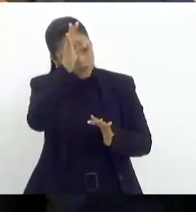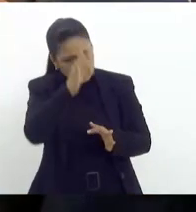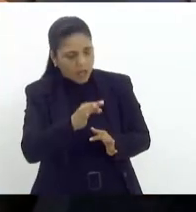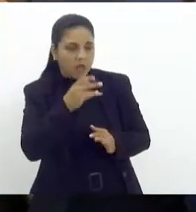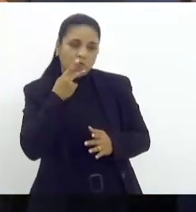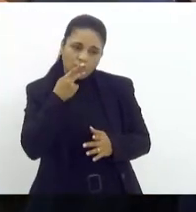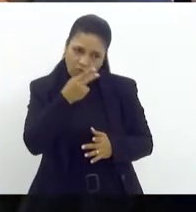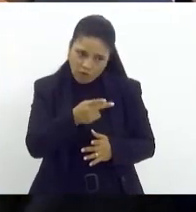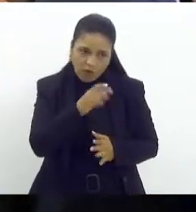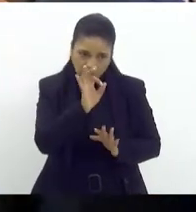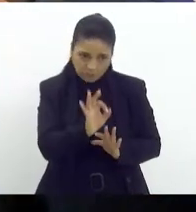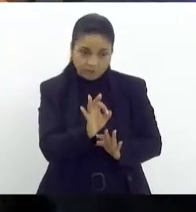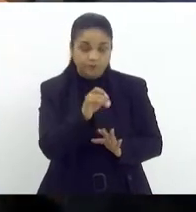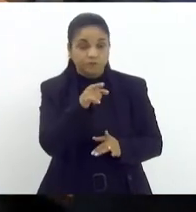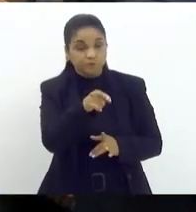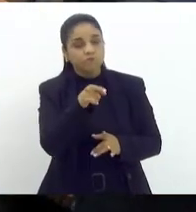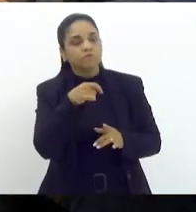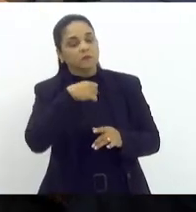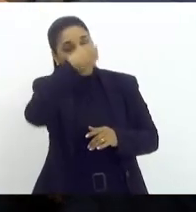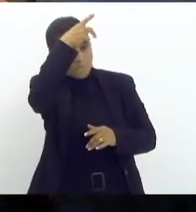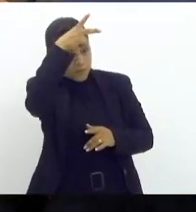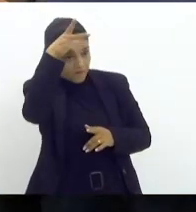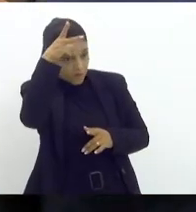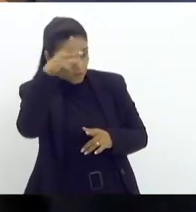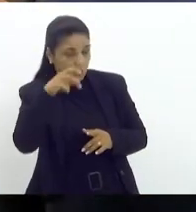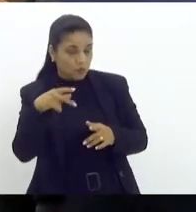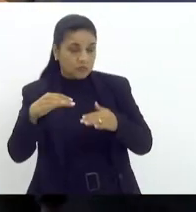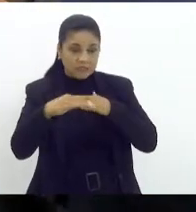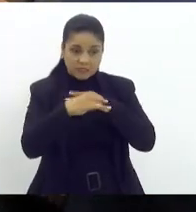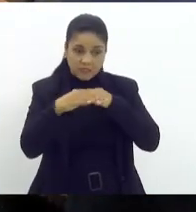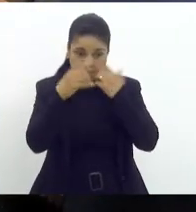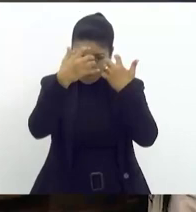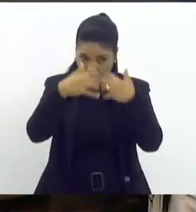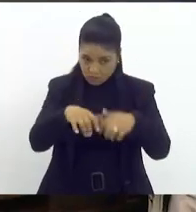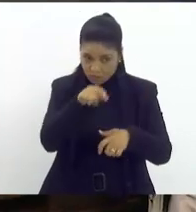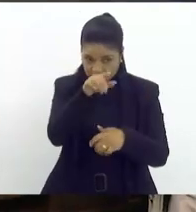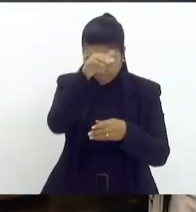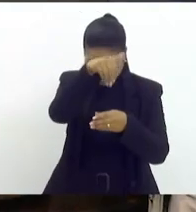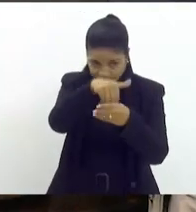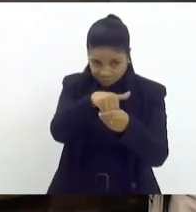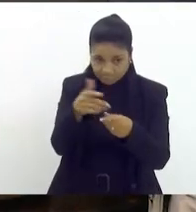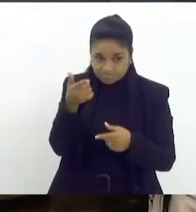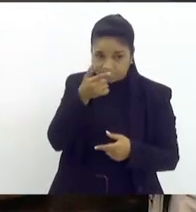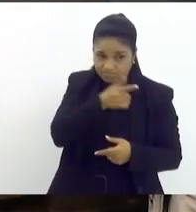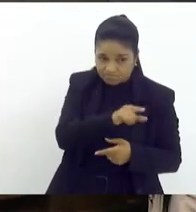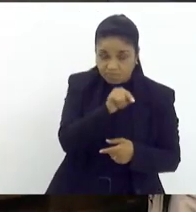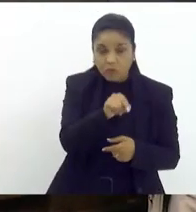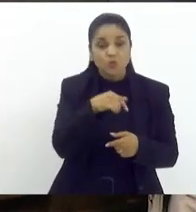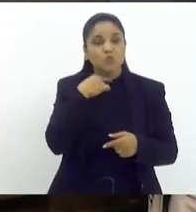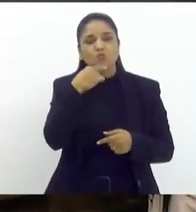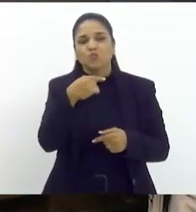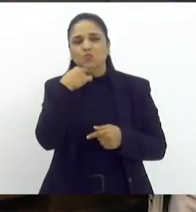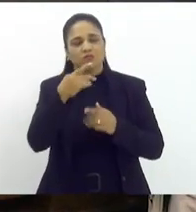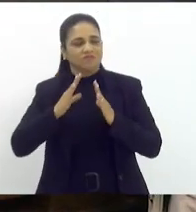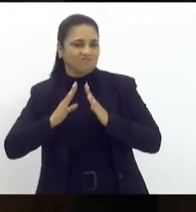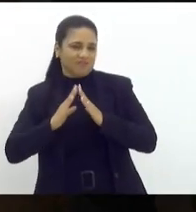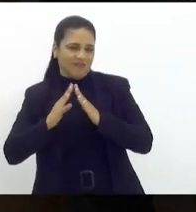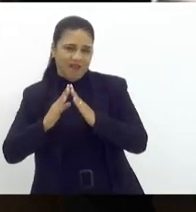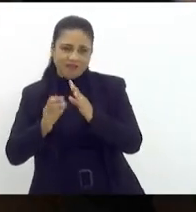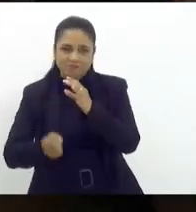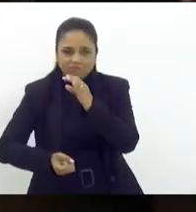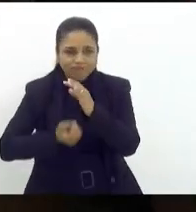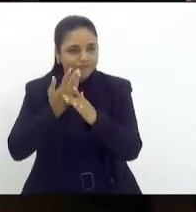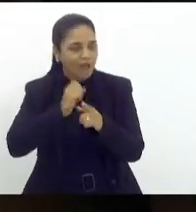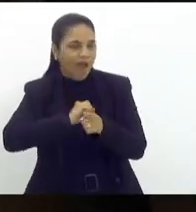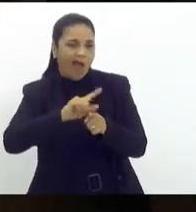se um dia você chegar Prefeito Não vai adiantar você fazer casas de aluguéis sociais não